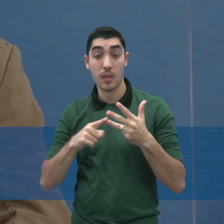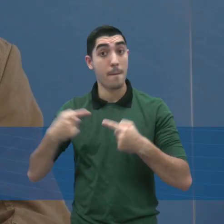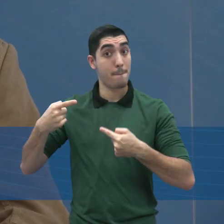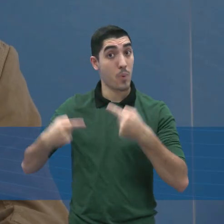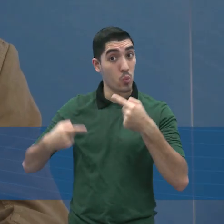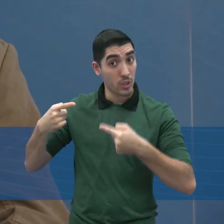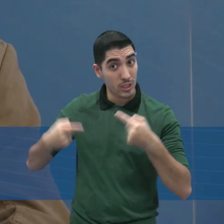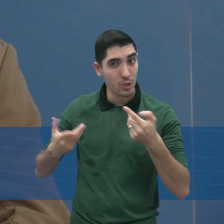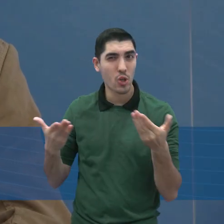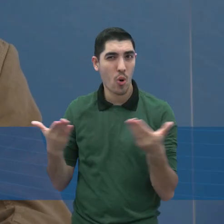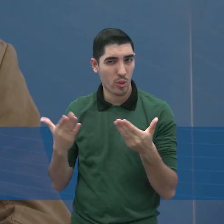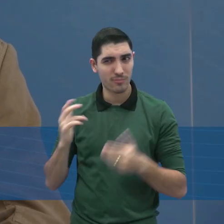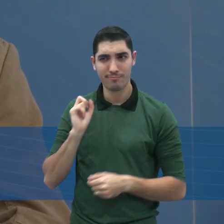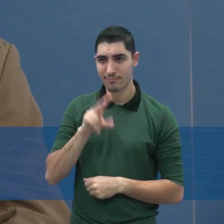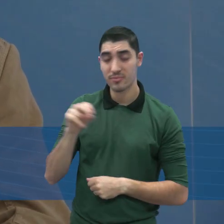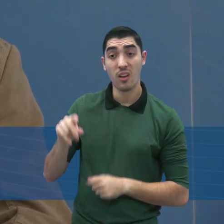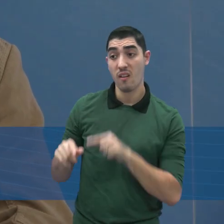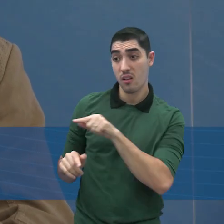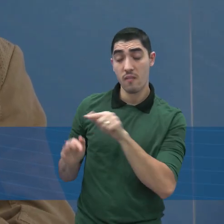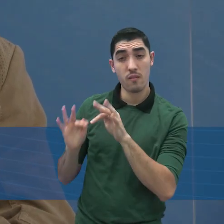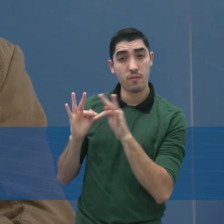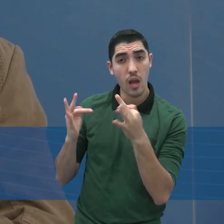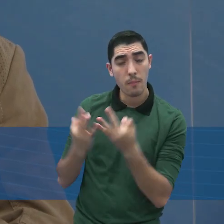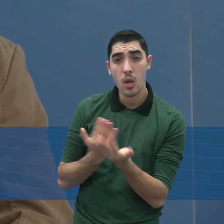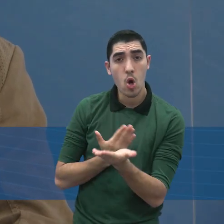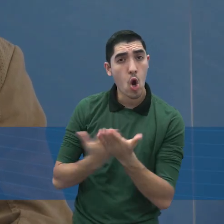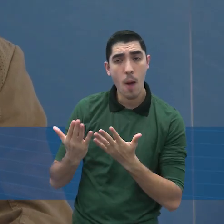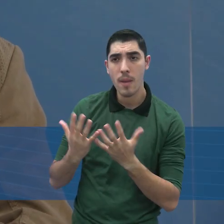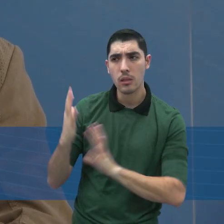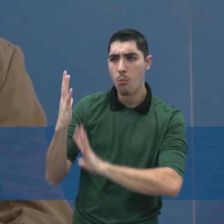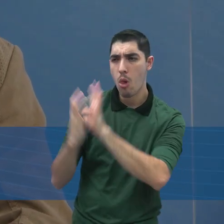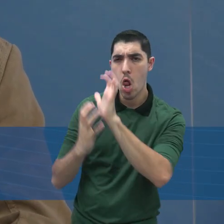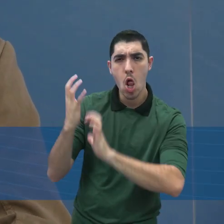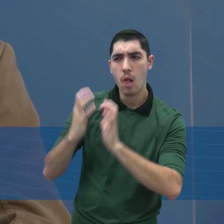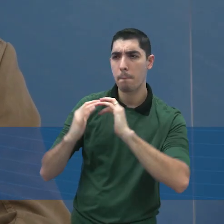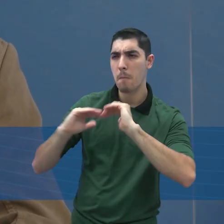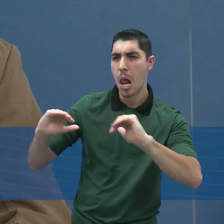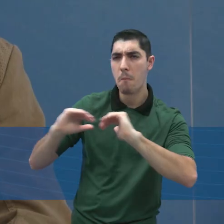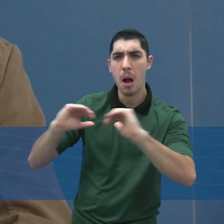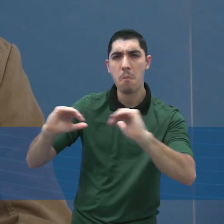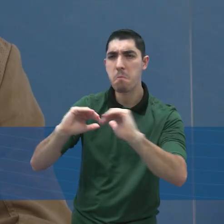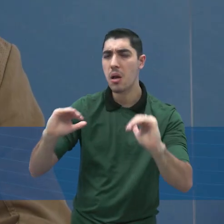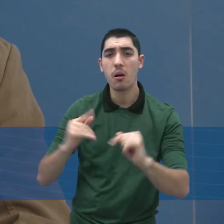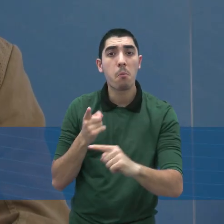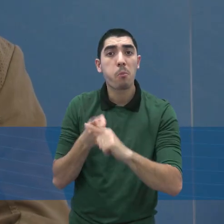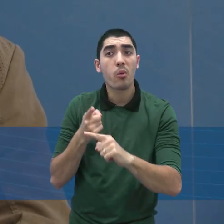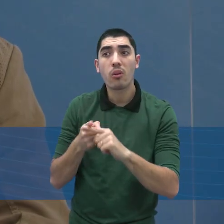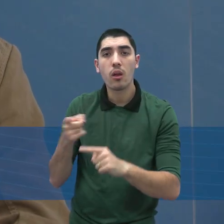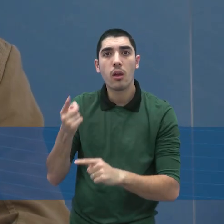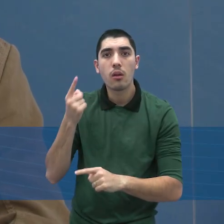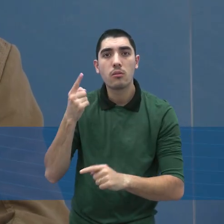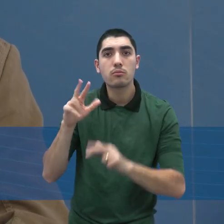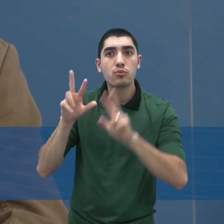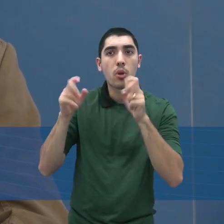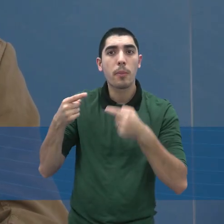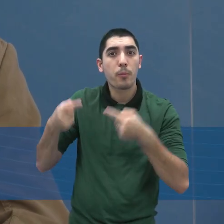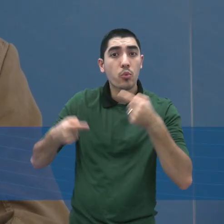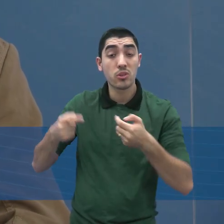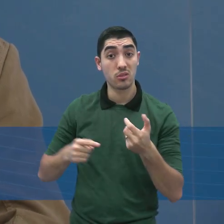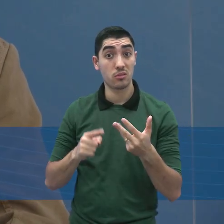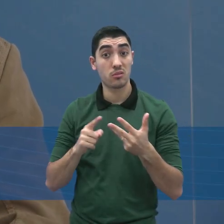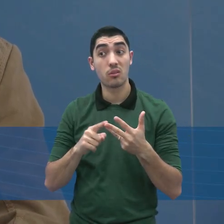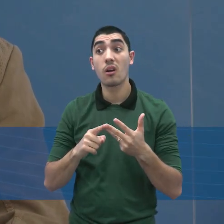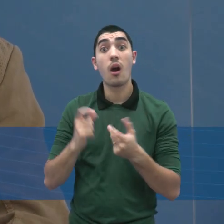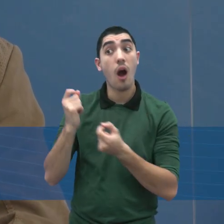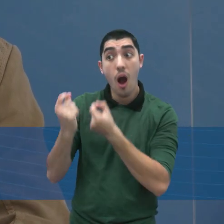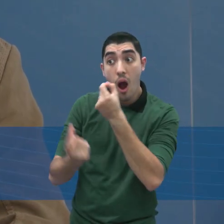então de famílias realmente se perdendo, parando de conversar com parentes por conta, às vezes, de um fanatismo, inclusive até levando à morte, né, em